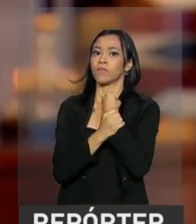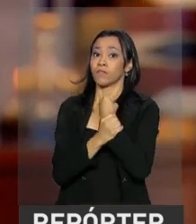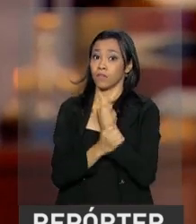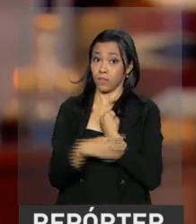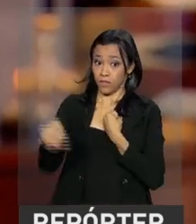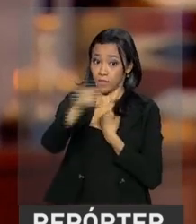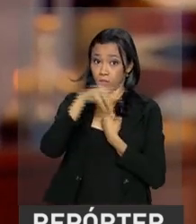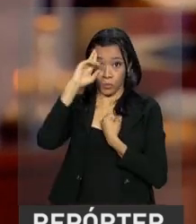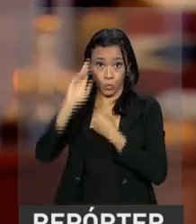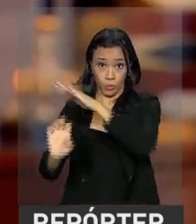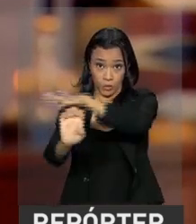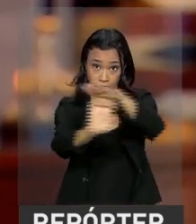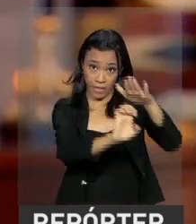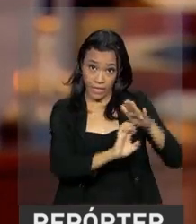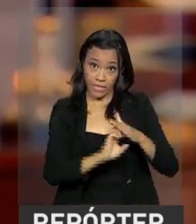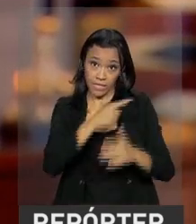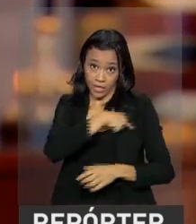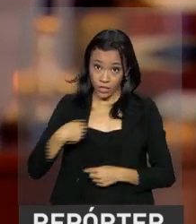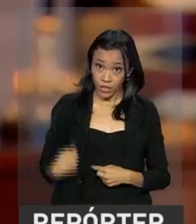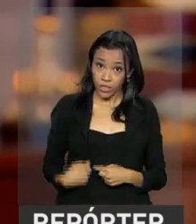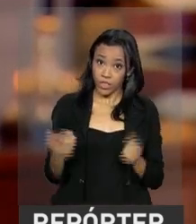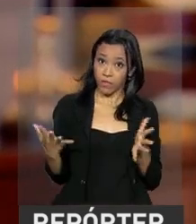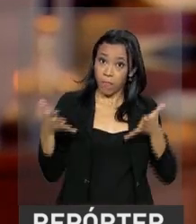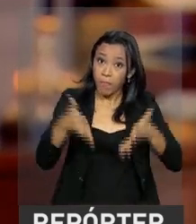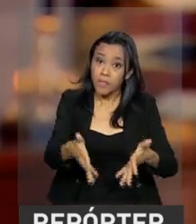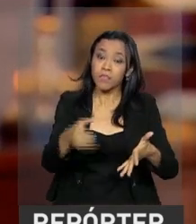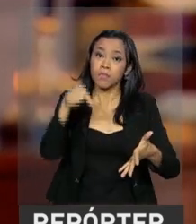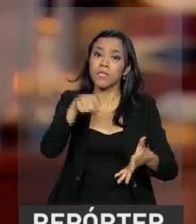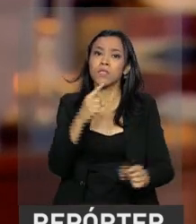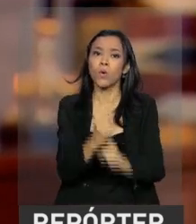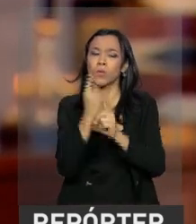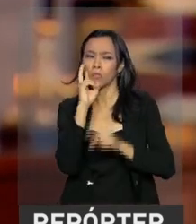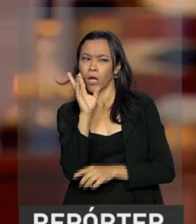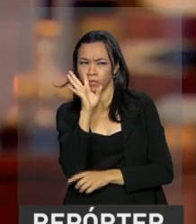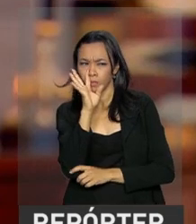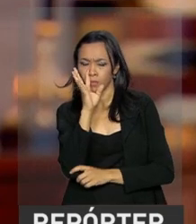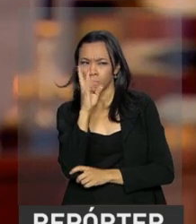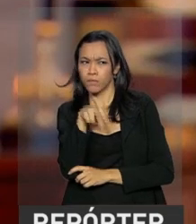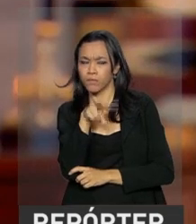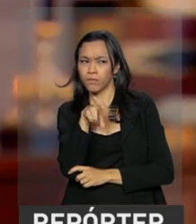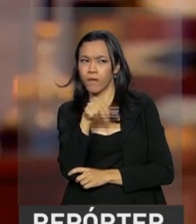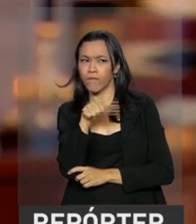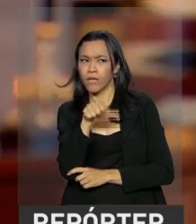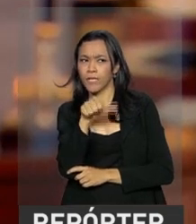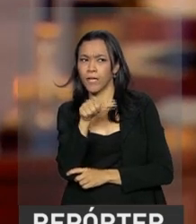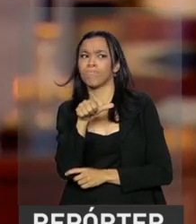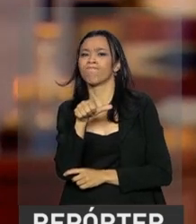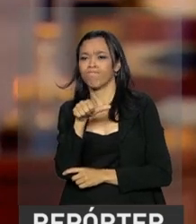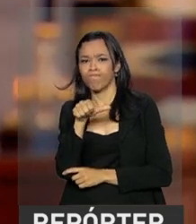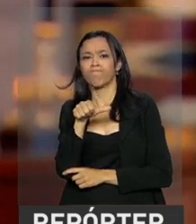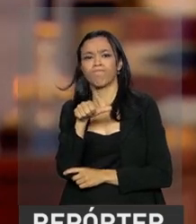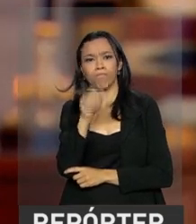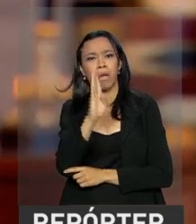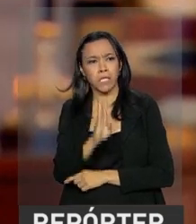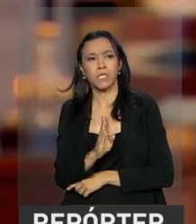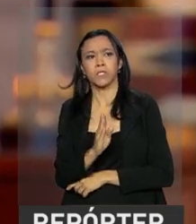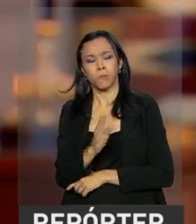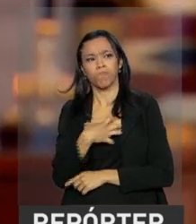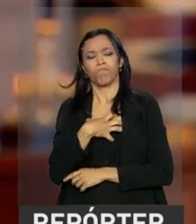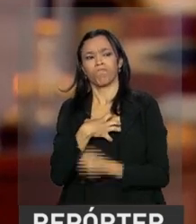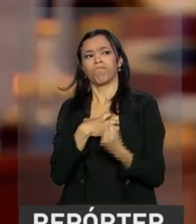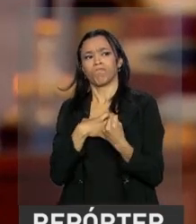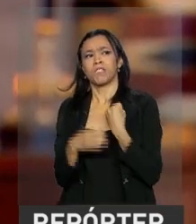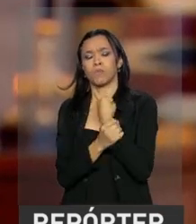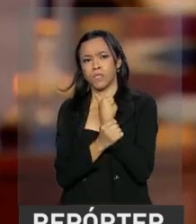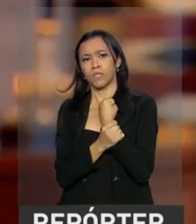empresários chineses que comparecem vem para se certificar de que o ambiente brasileiro vai ser um ambiente de